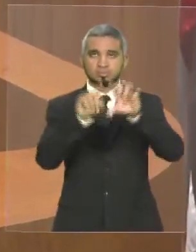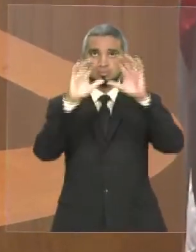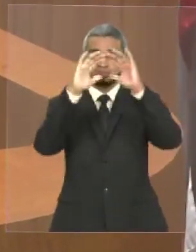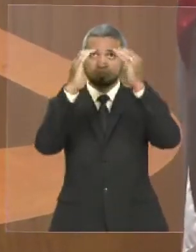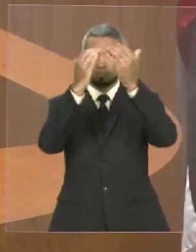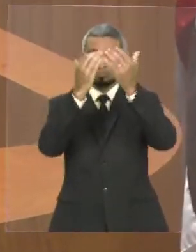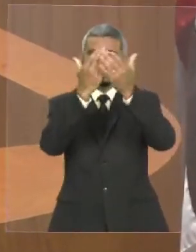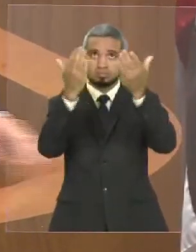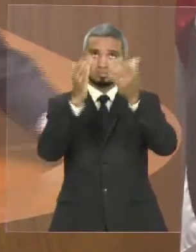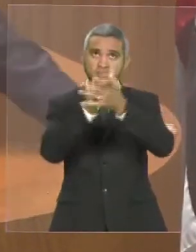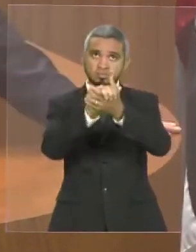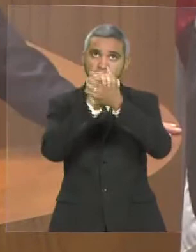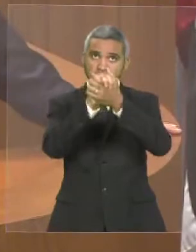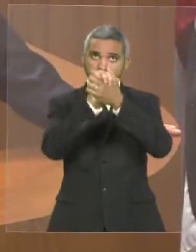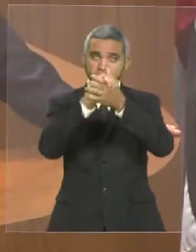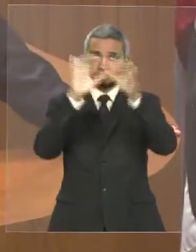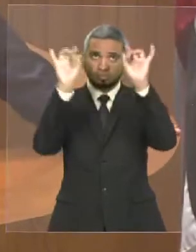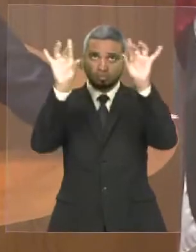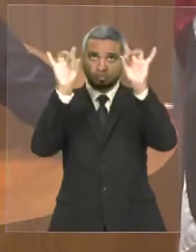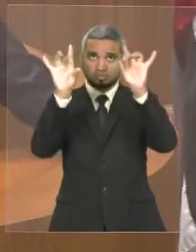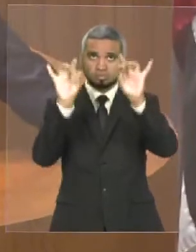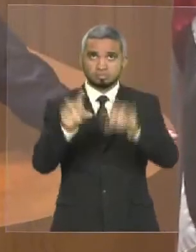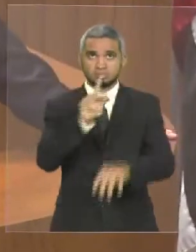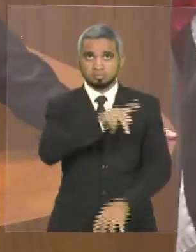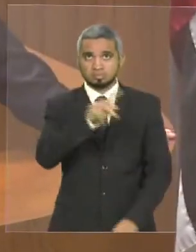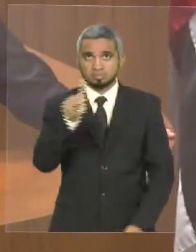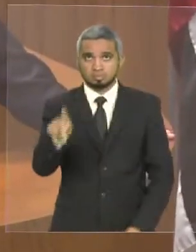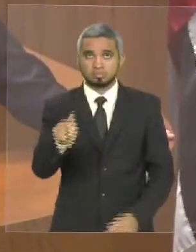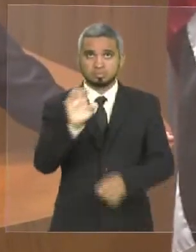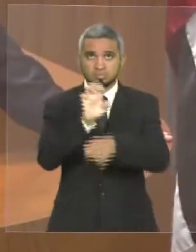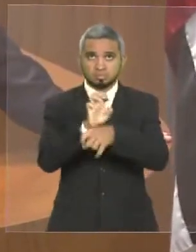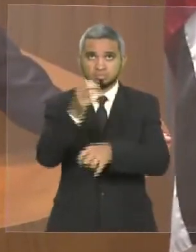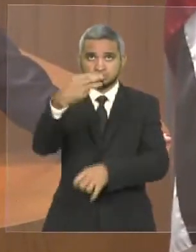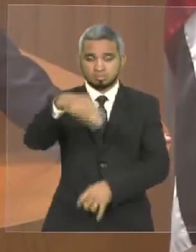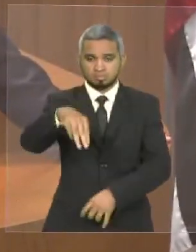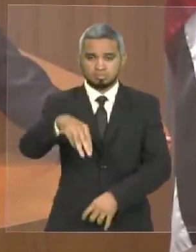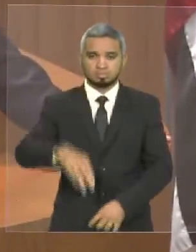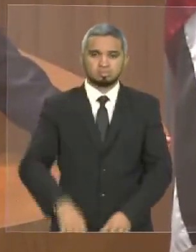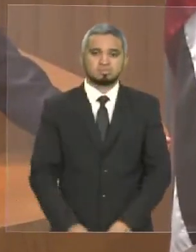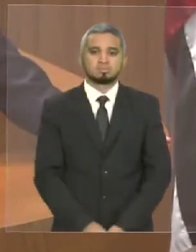forma especial os educadores do Estado do Maranhão.